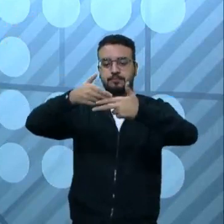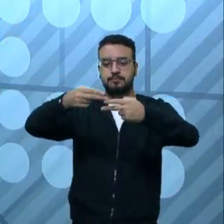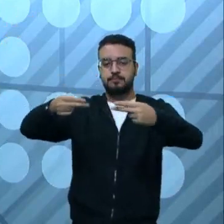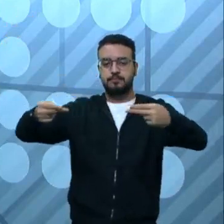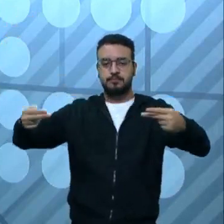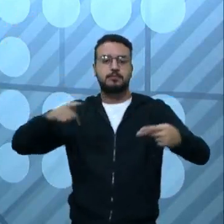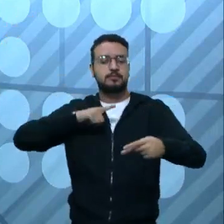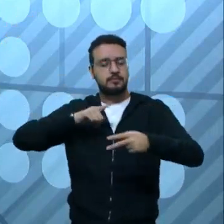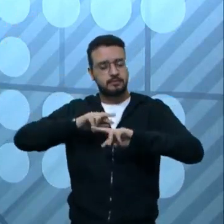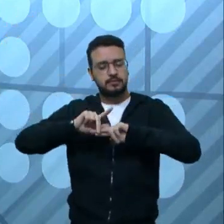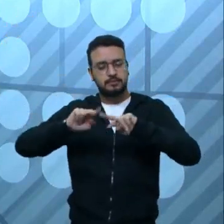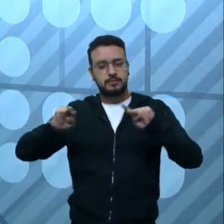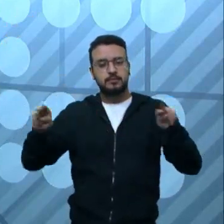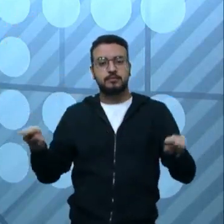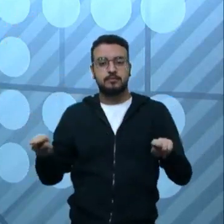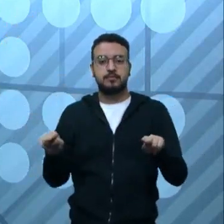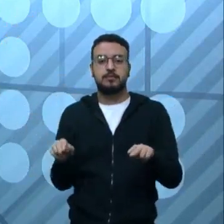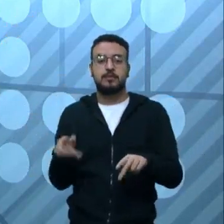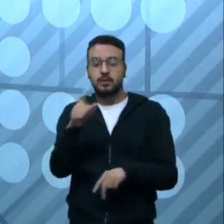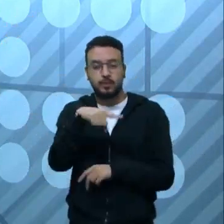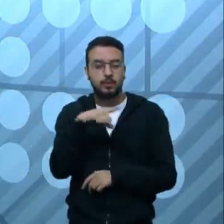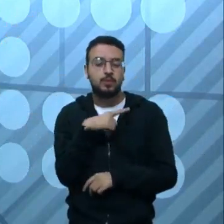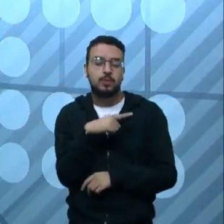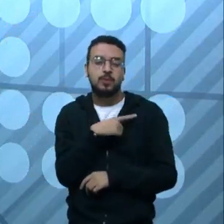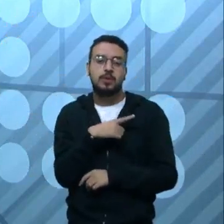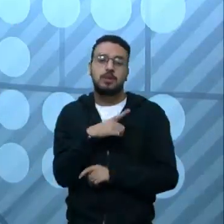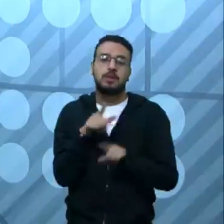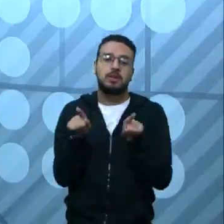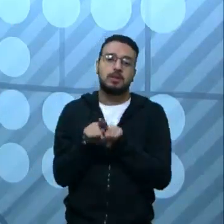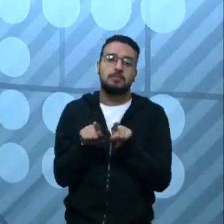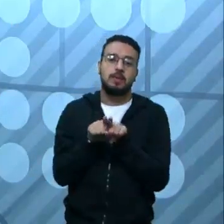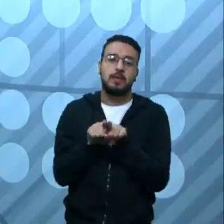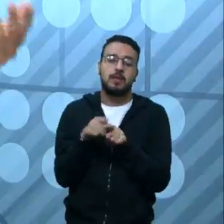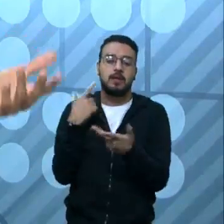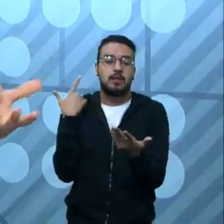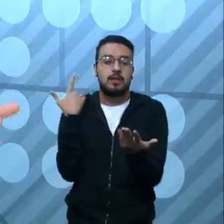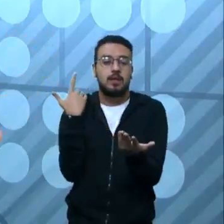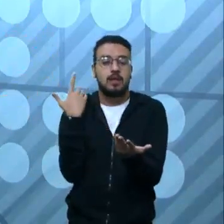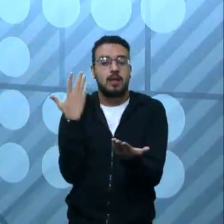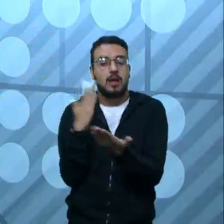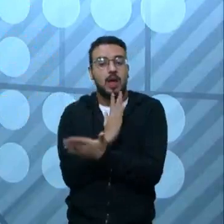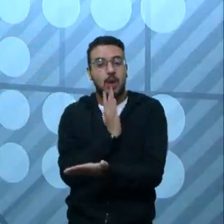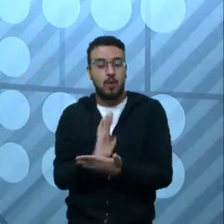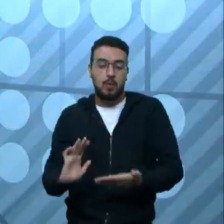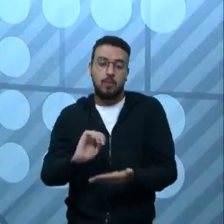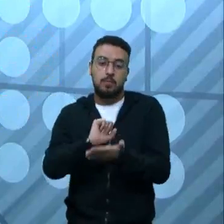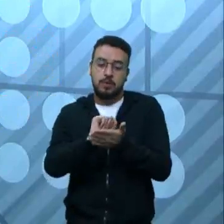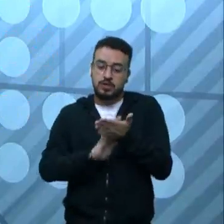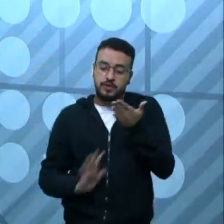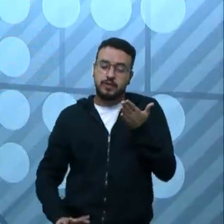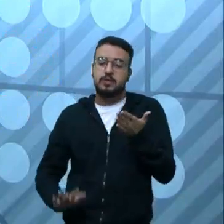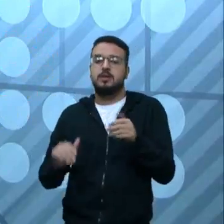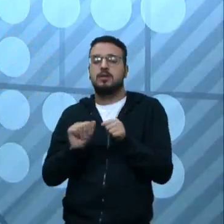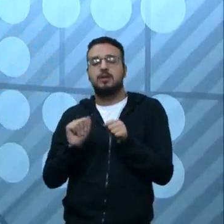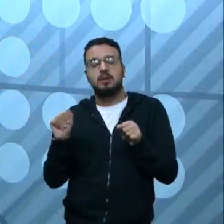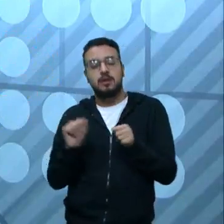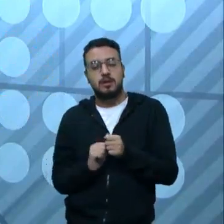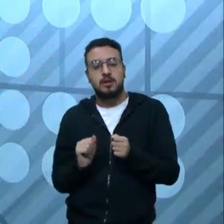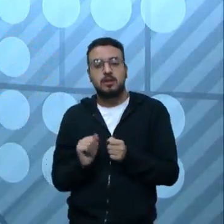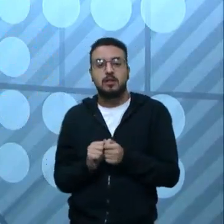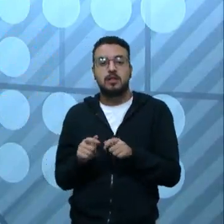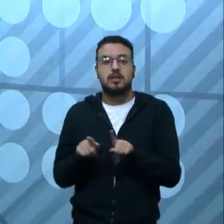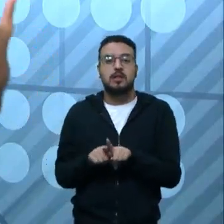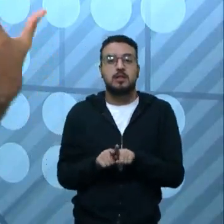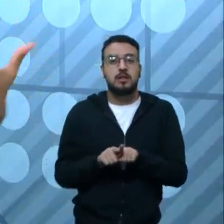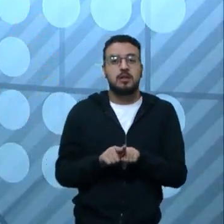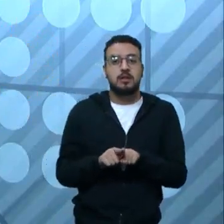durante todas as teleaulas. Tá? Vocês tiveram também as aulas, algumas atividades também a serem realizadas. Vocês